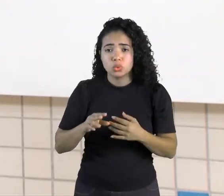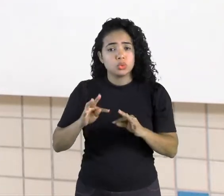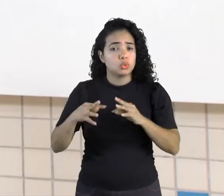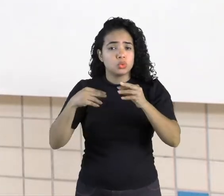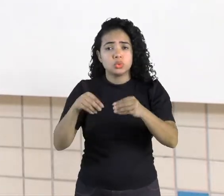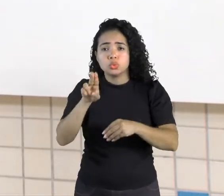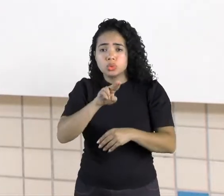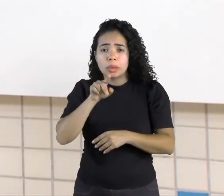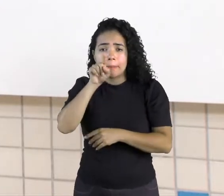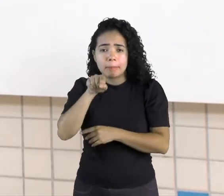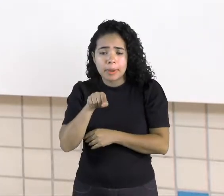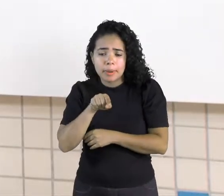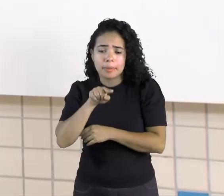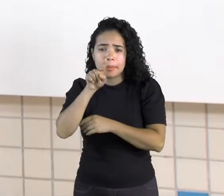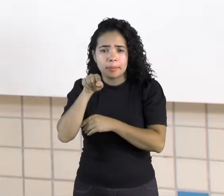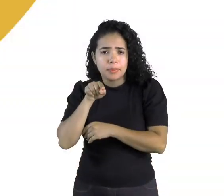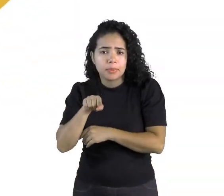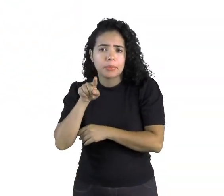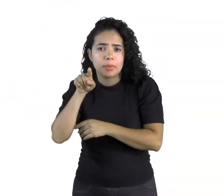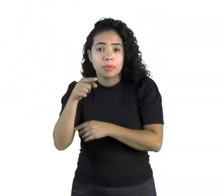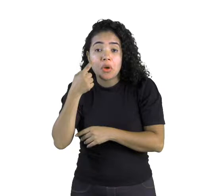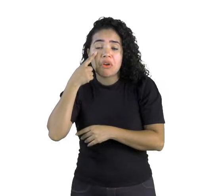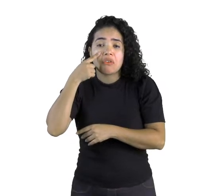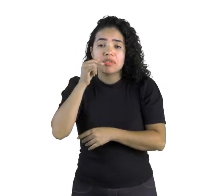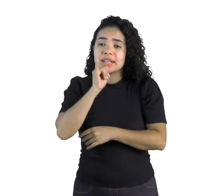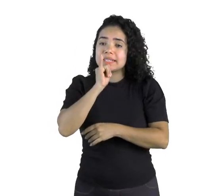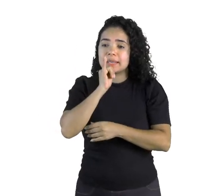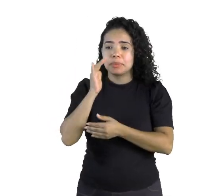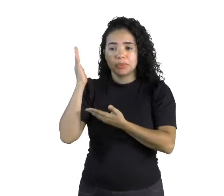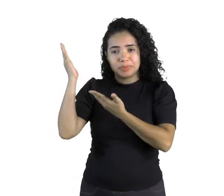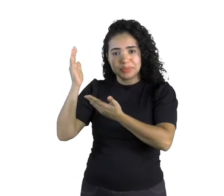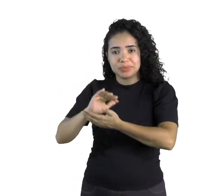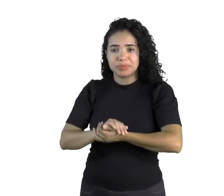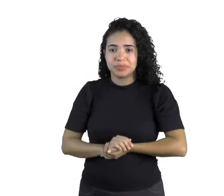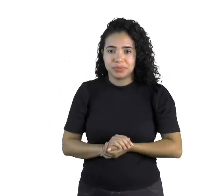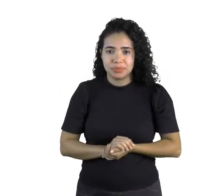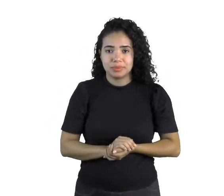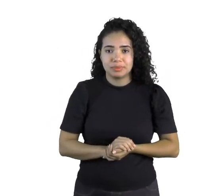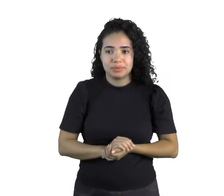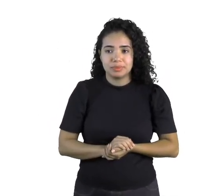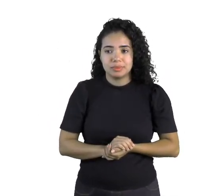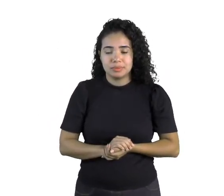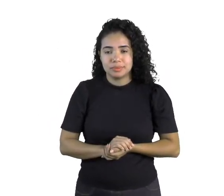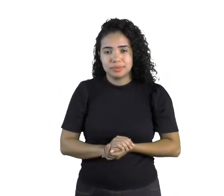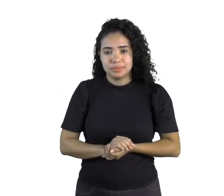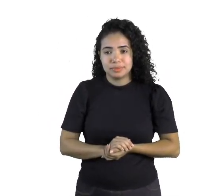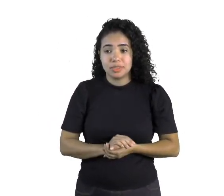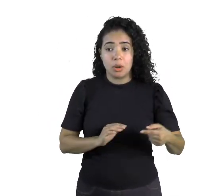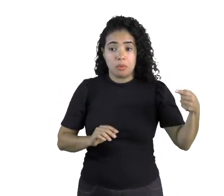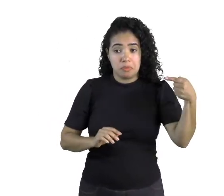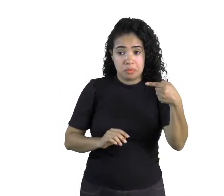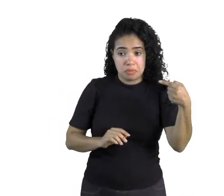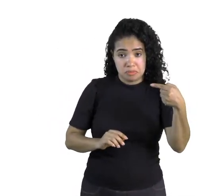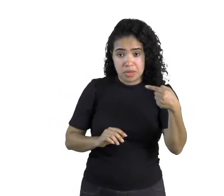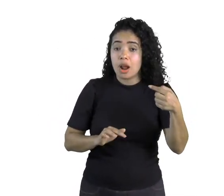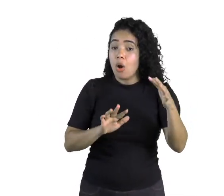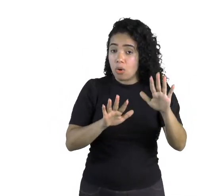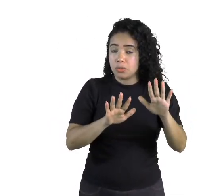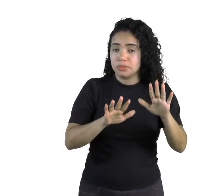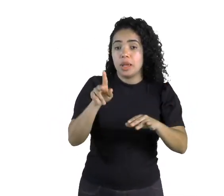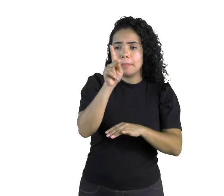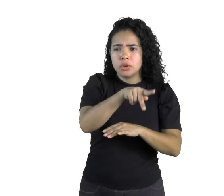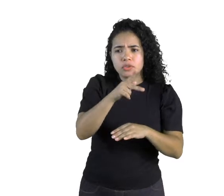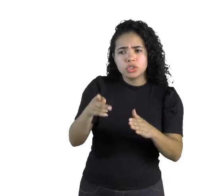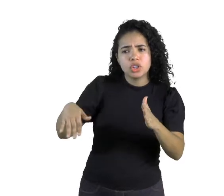as pontuações devidas. Vamos ver um exemplo aí, ó. Tem o seguinte aí na tela. A professora chegou